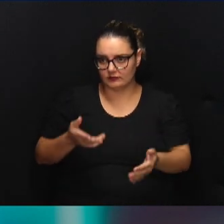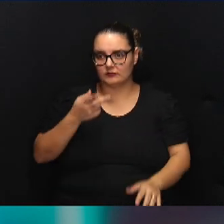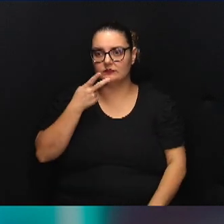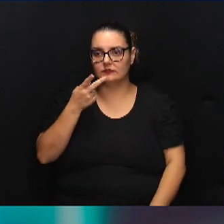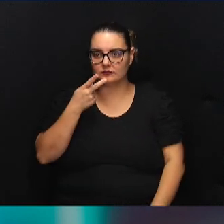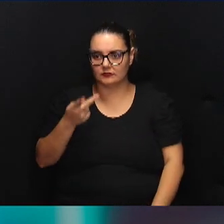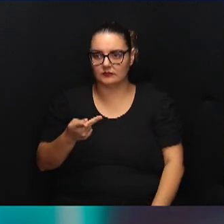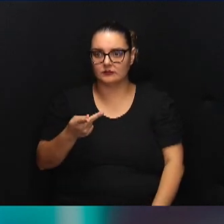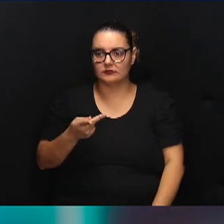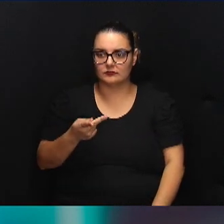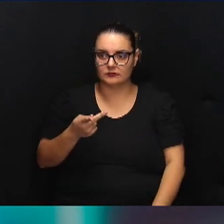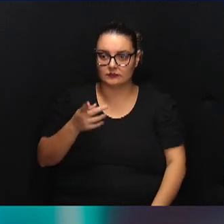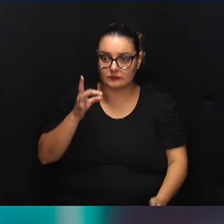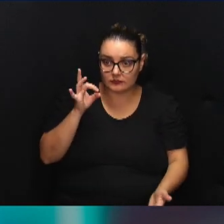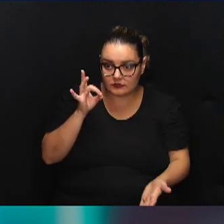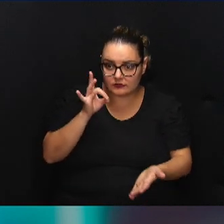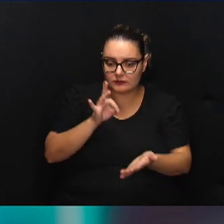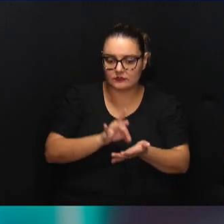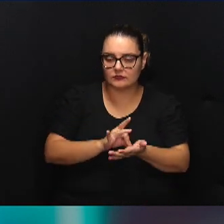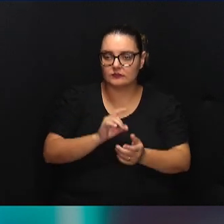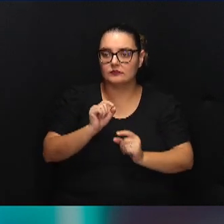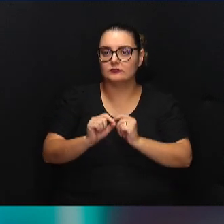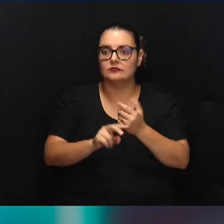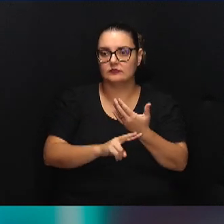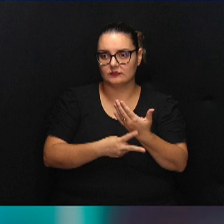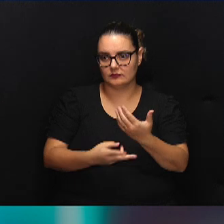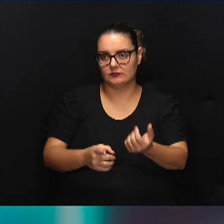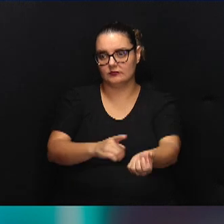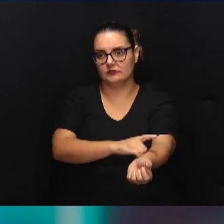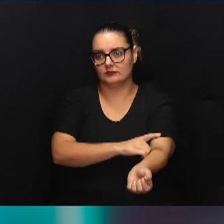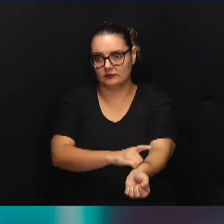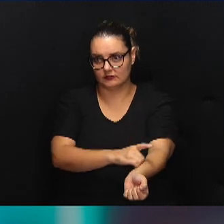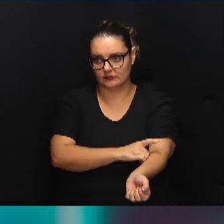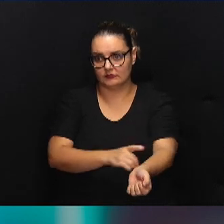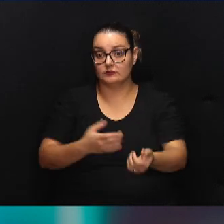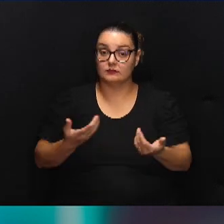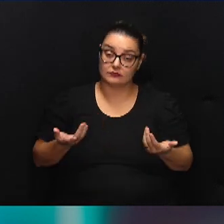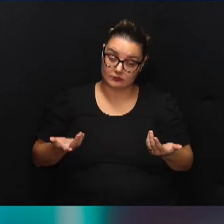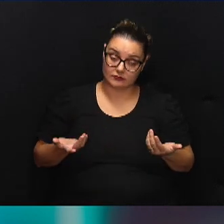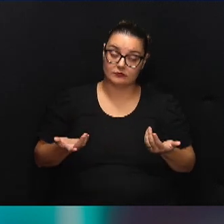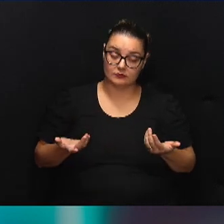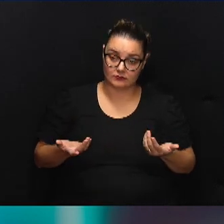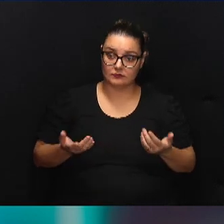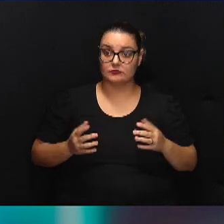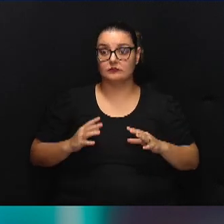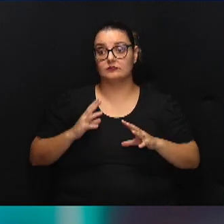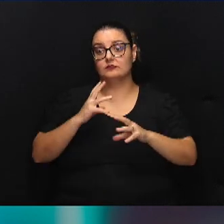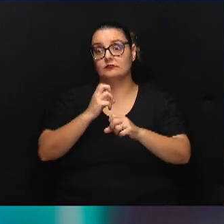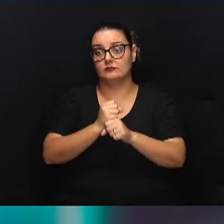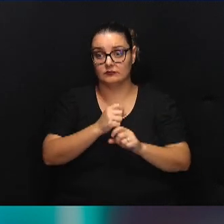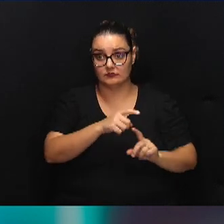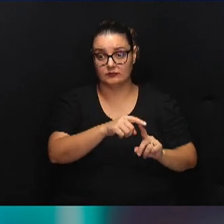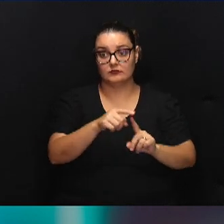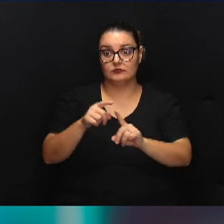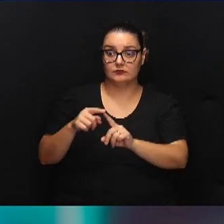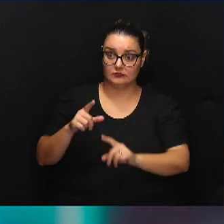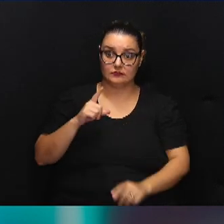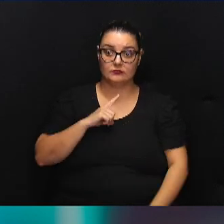falar exatamente o que causou o diabetes. Mas, de todos os tipos que a gente